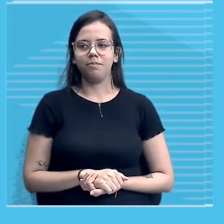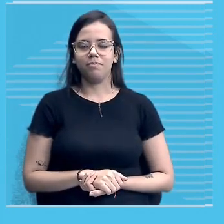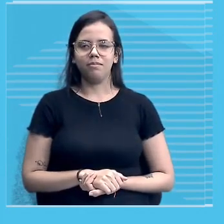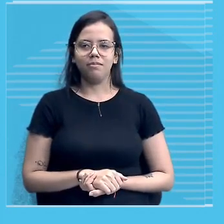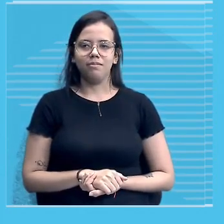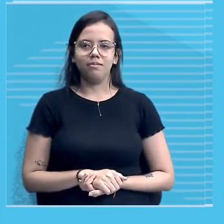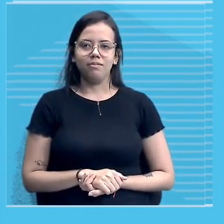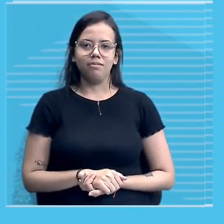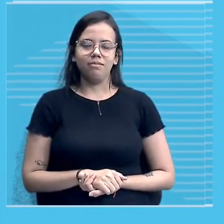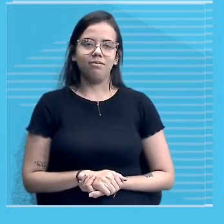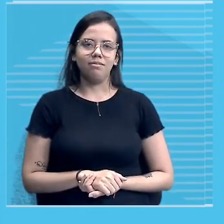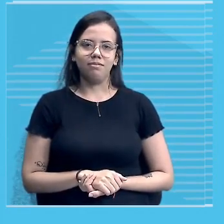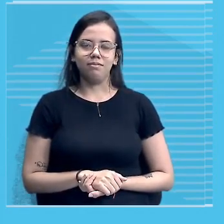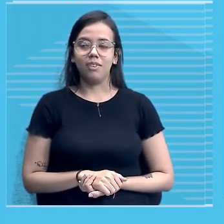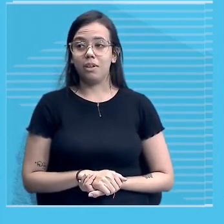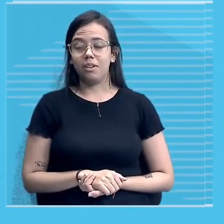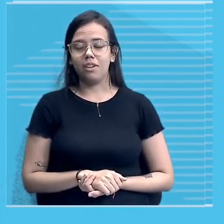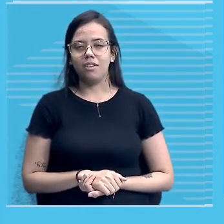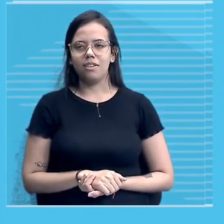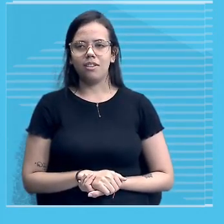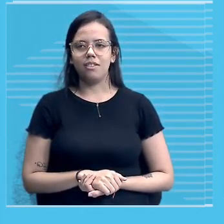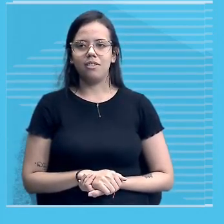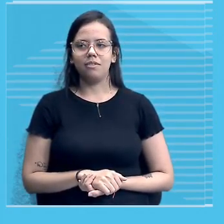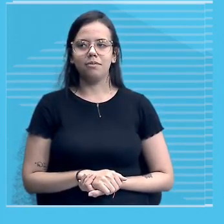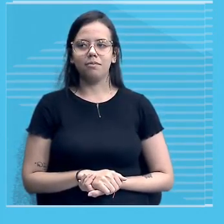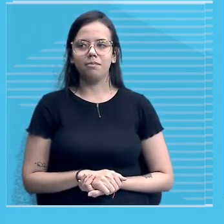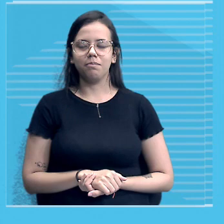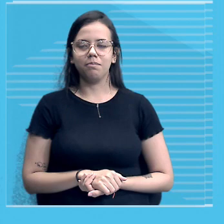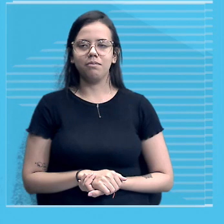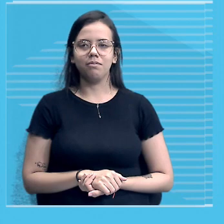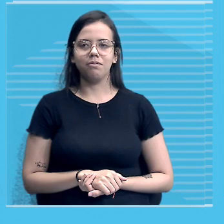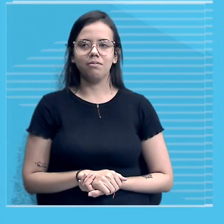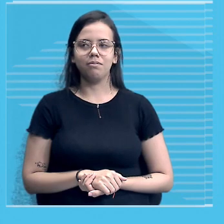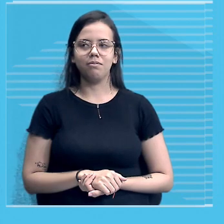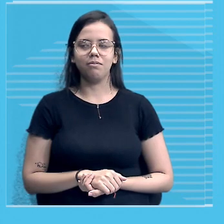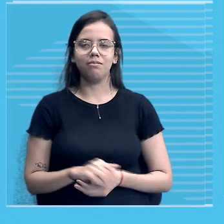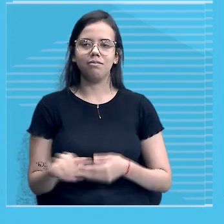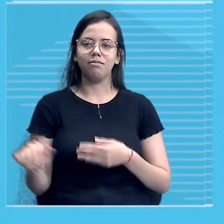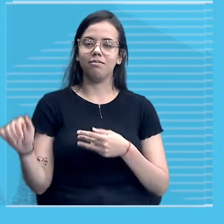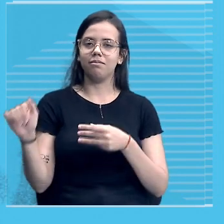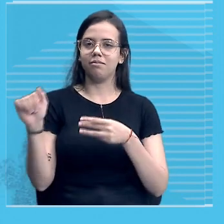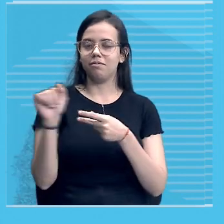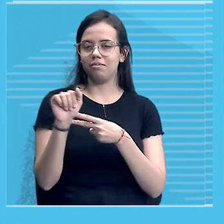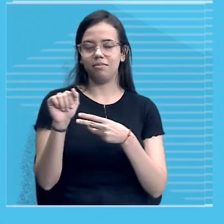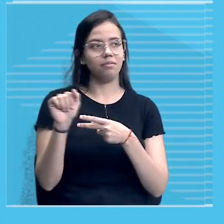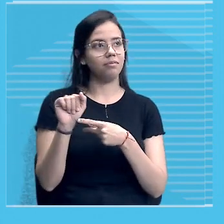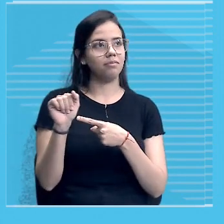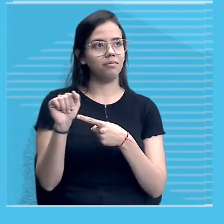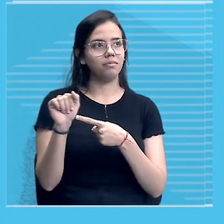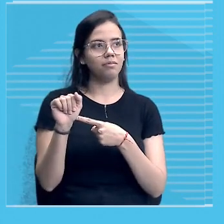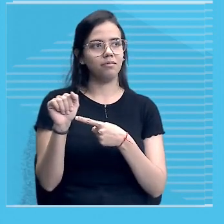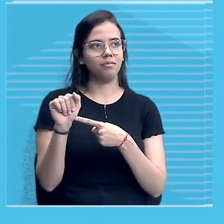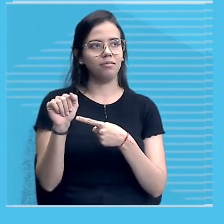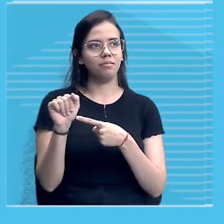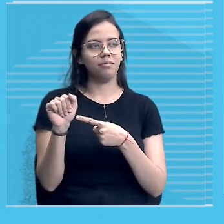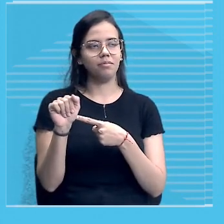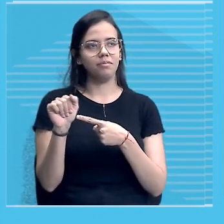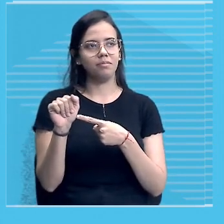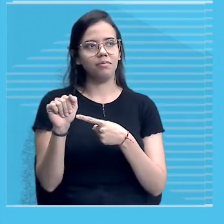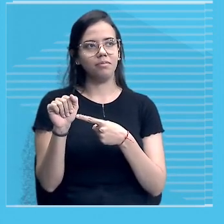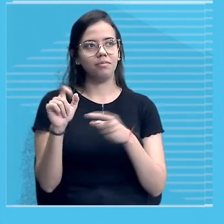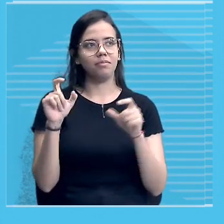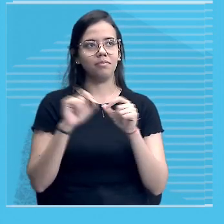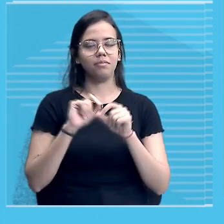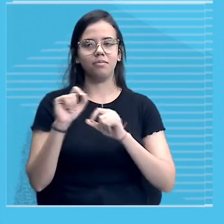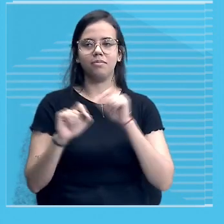Olha aí jovem só a letra A está que é que